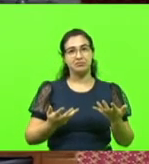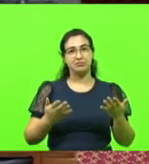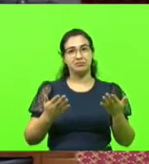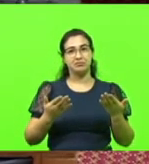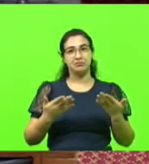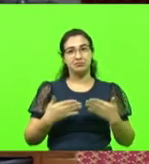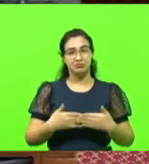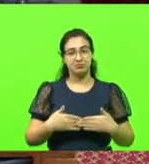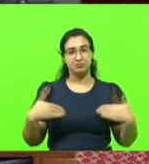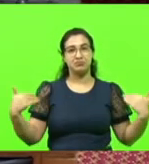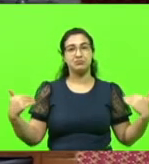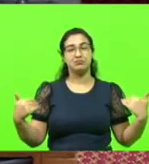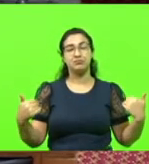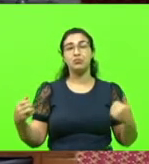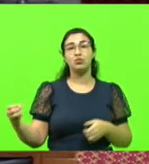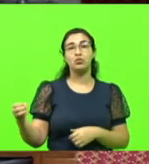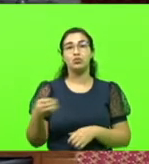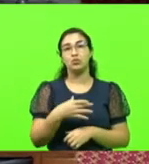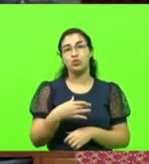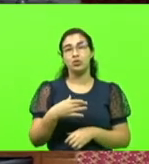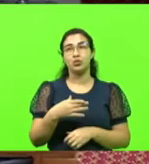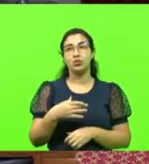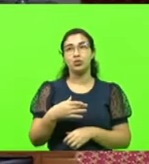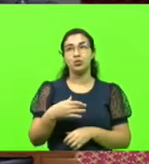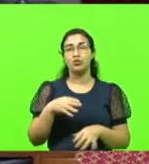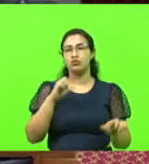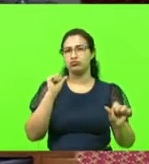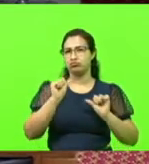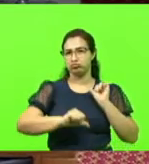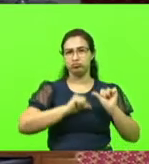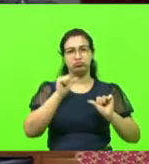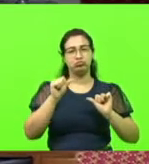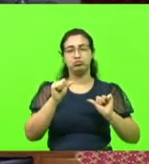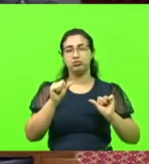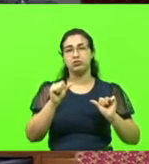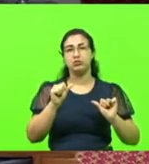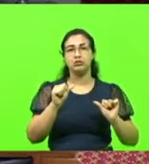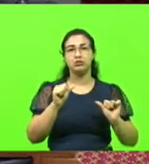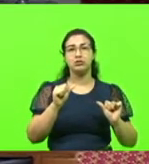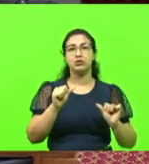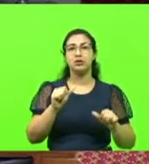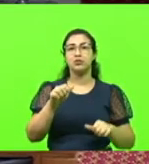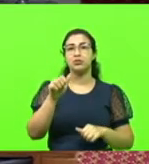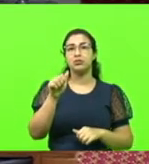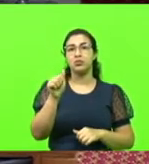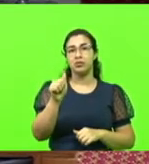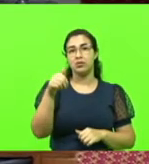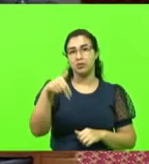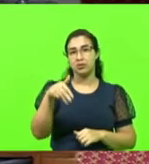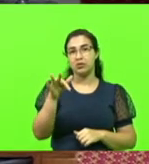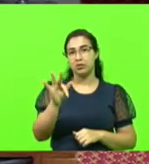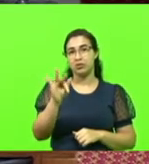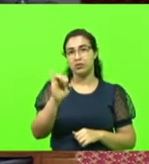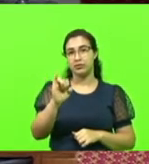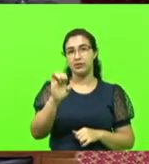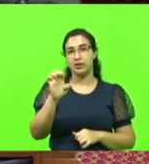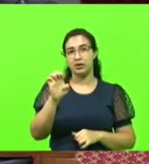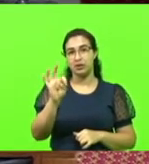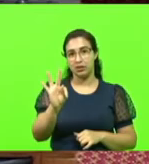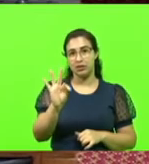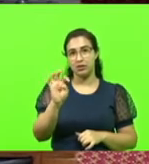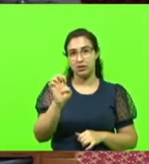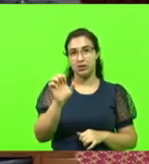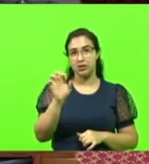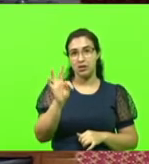do novo, completamente remodelado, anfiteatro da universidade, com